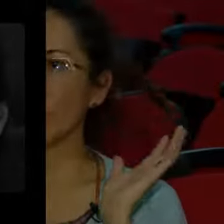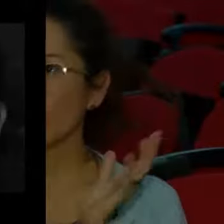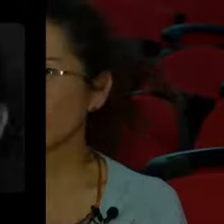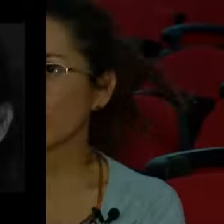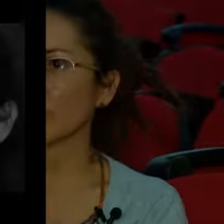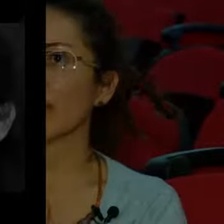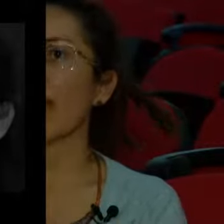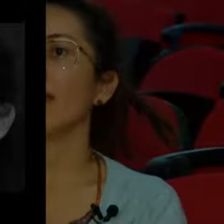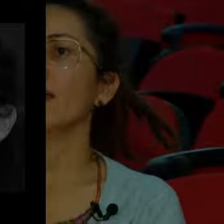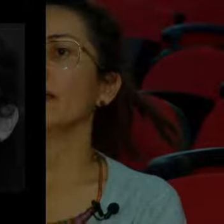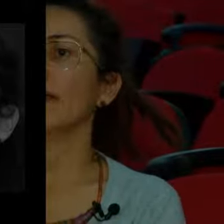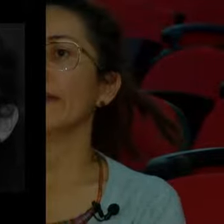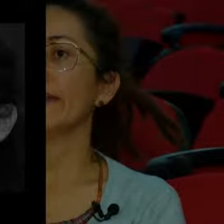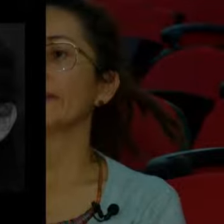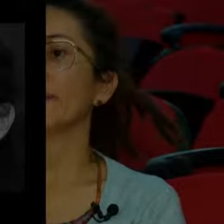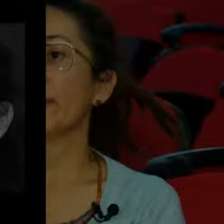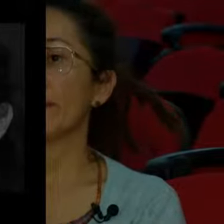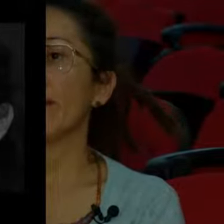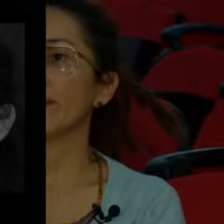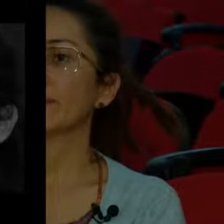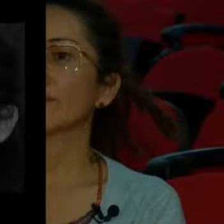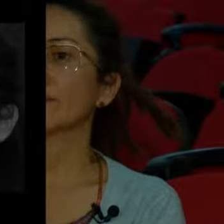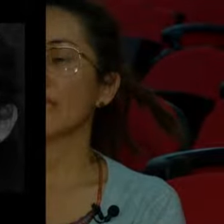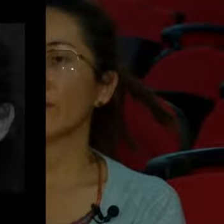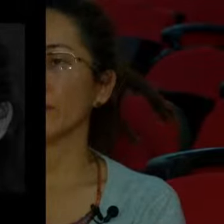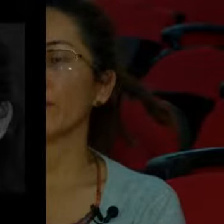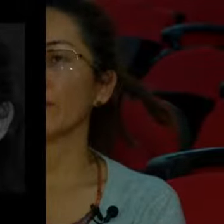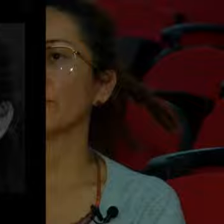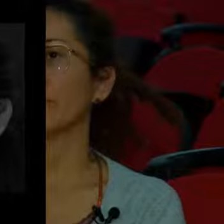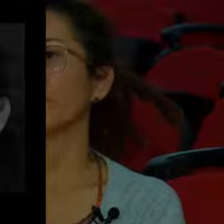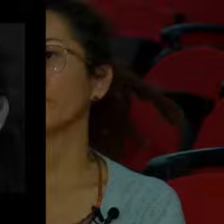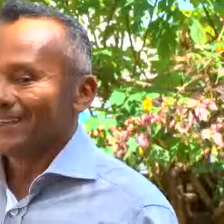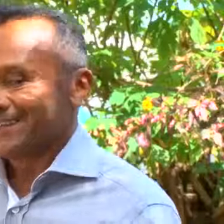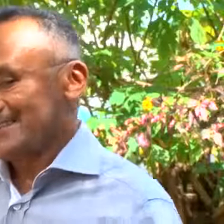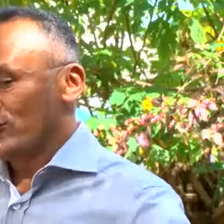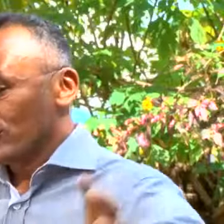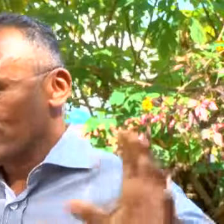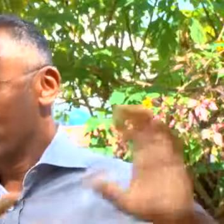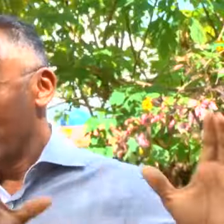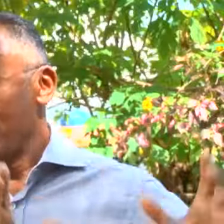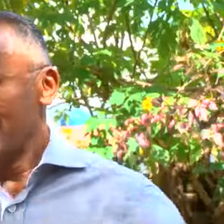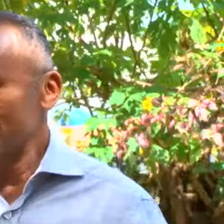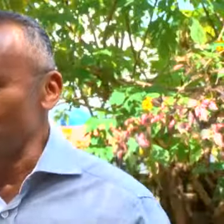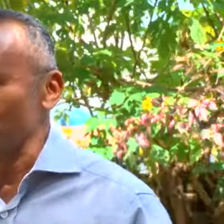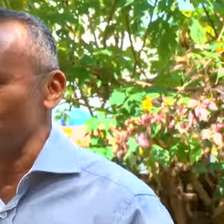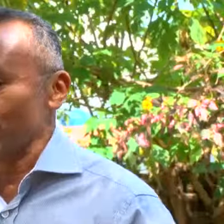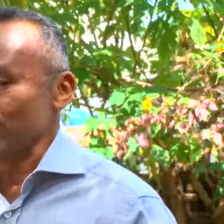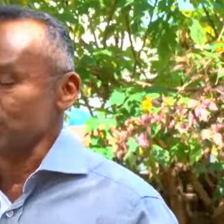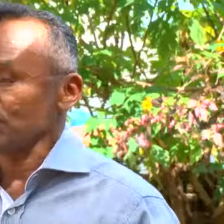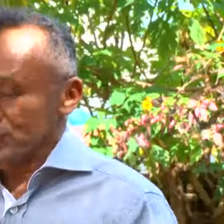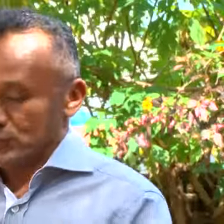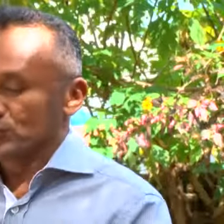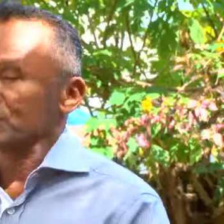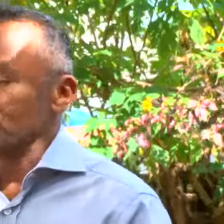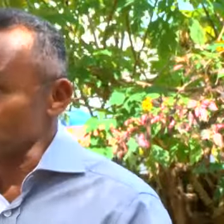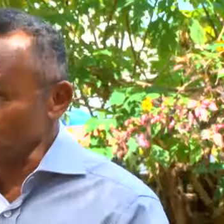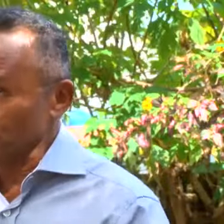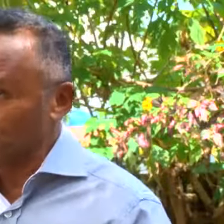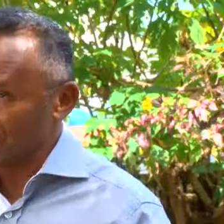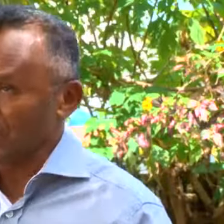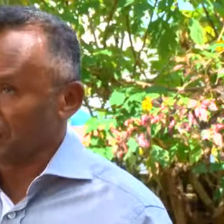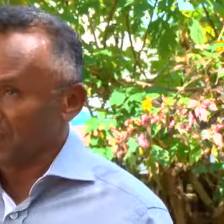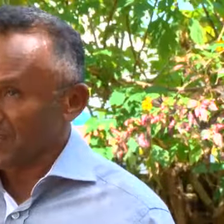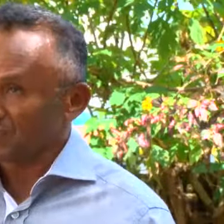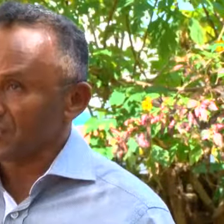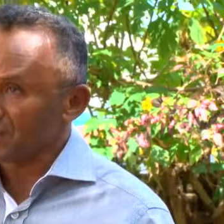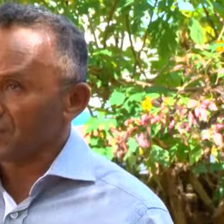então vamos junto buscar saber mais, tirar a nossa dúvida. Eu já recorro aos professores, tem os